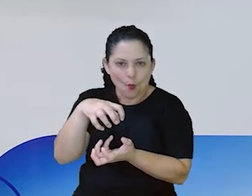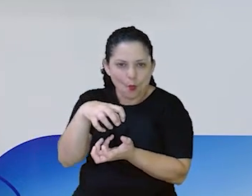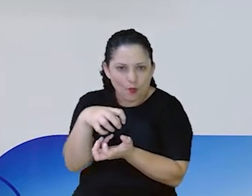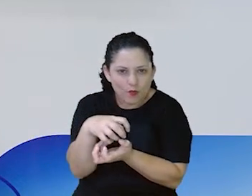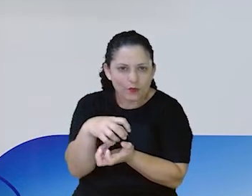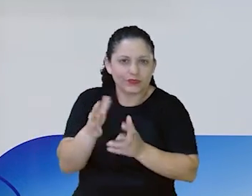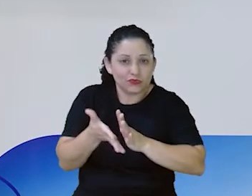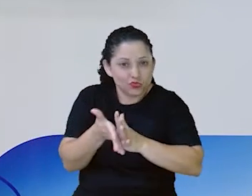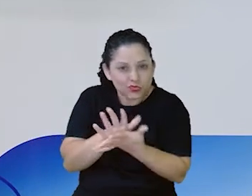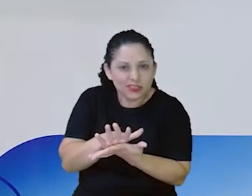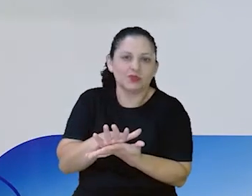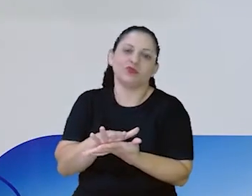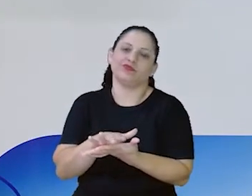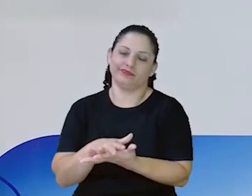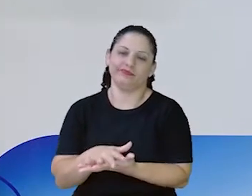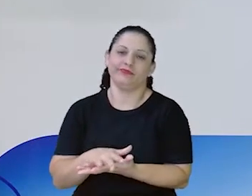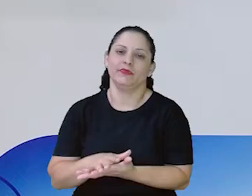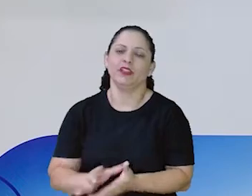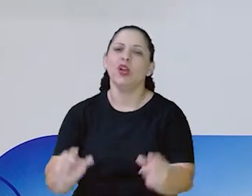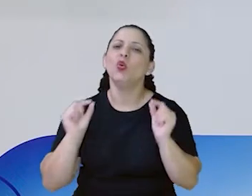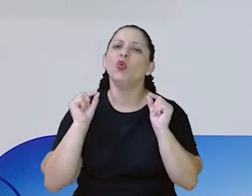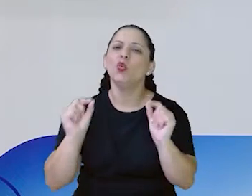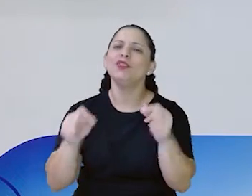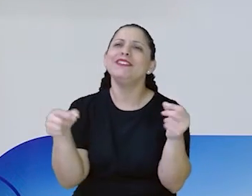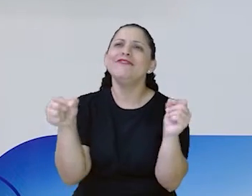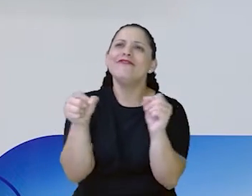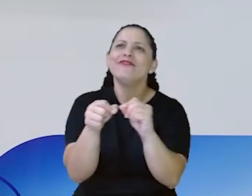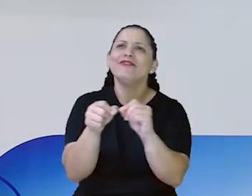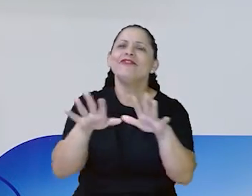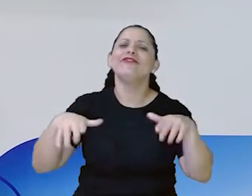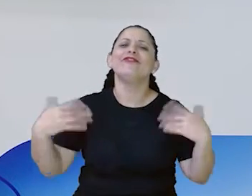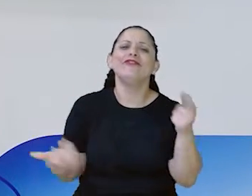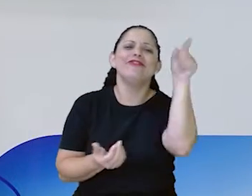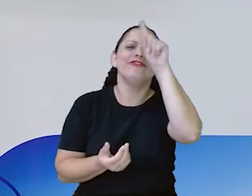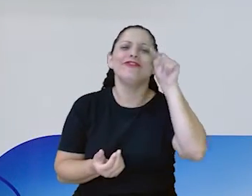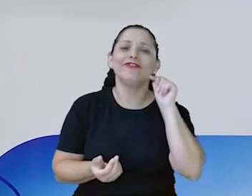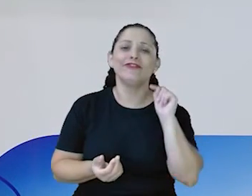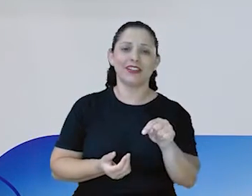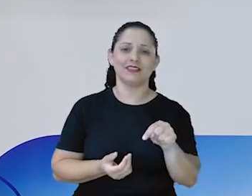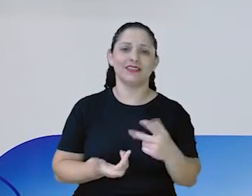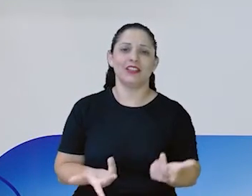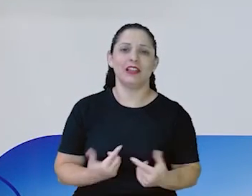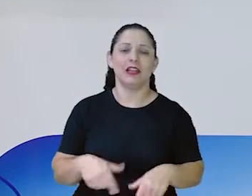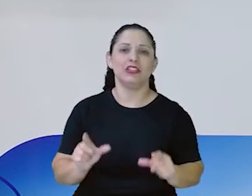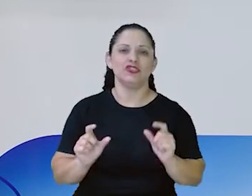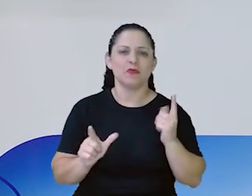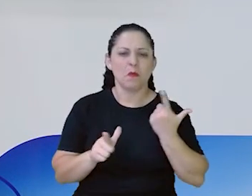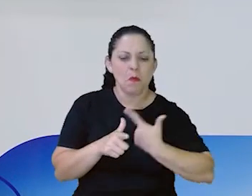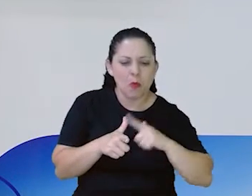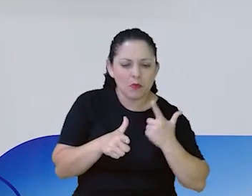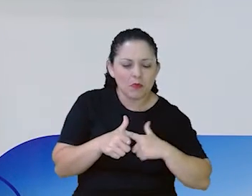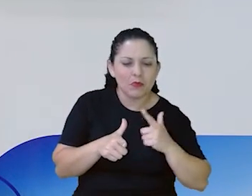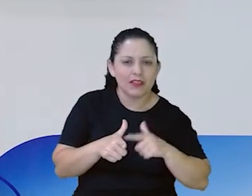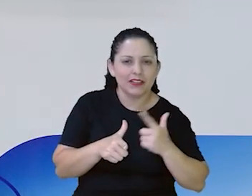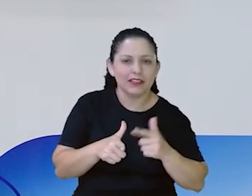Mas o que é que a gente pode fazer? O que podemos fazer para amenizar esses efeitos nocivos aí, né?